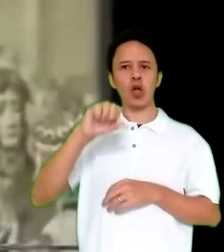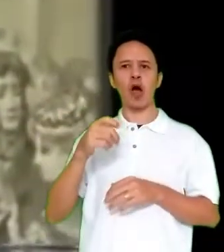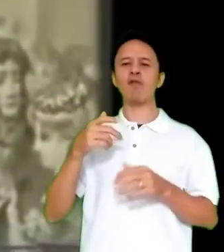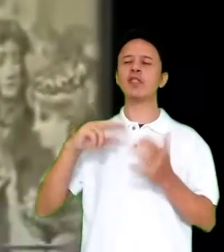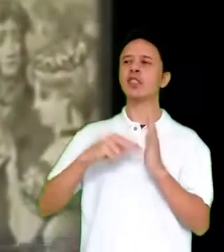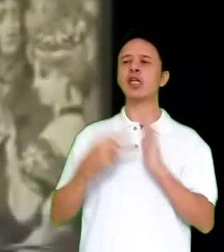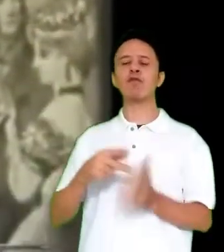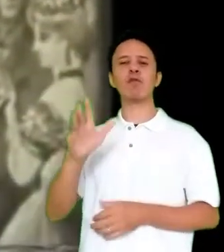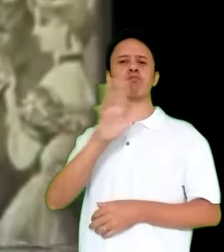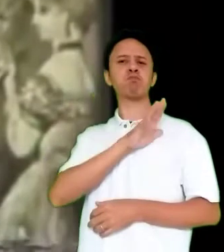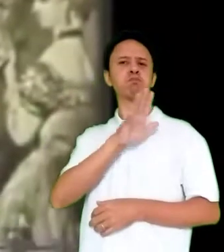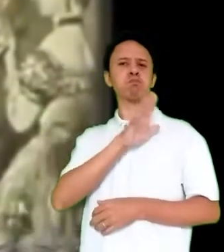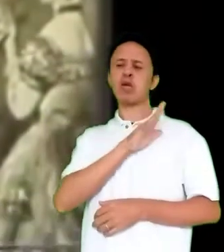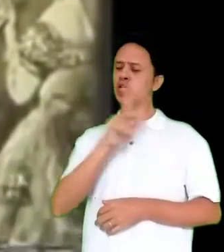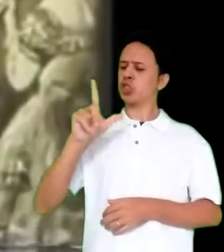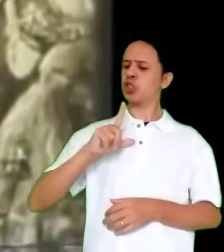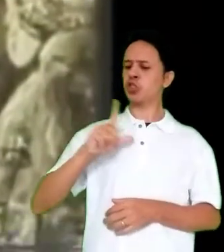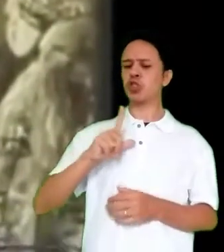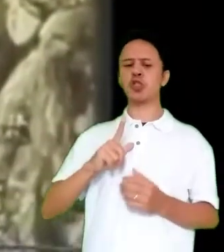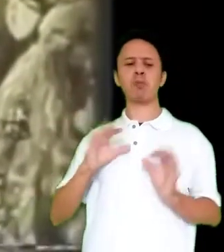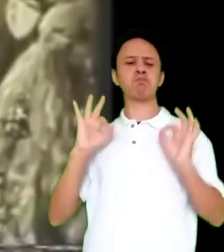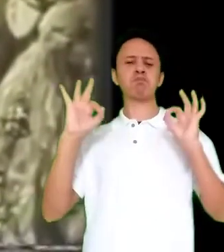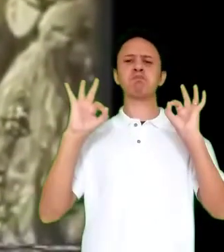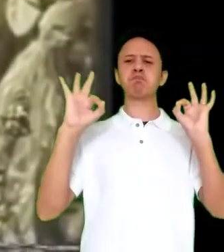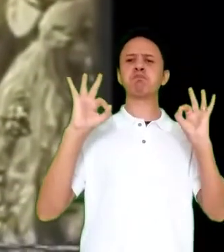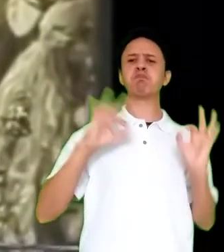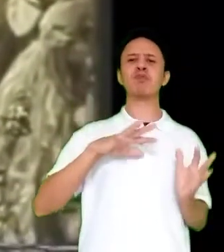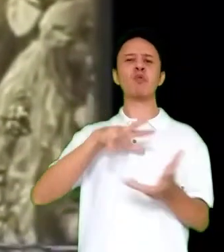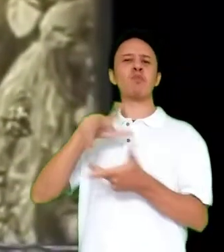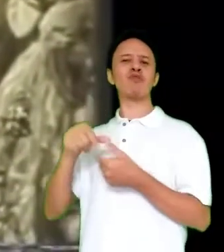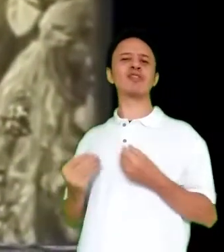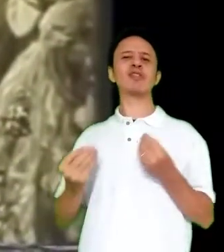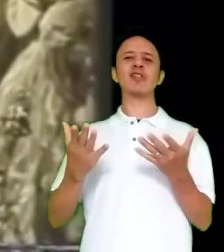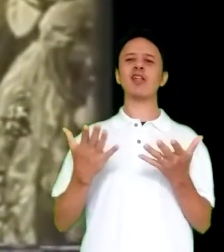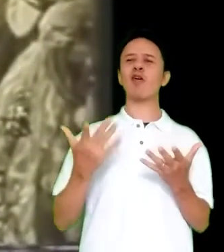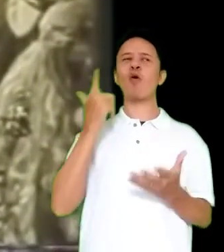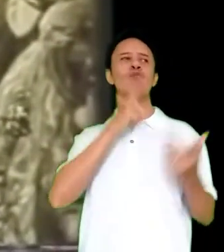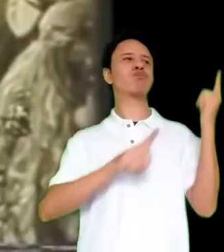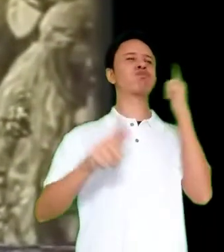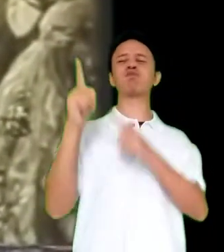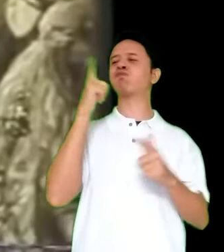ter acesso, se fosse um inglês rico, a todas as comodidades e prazeres que o mundo podia oferecer.